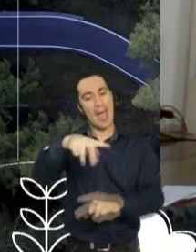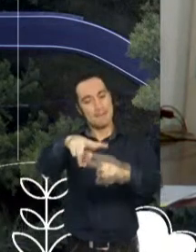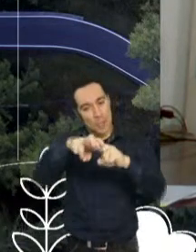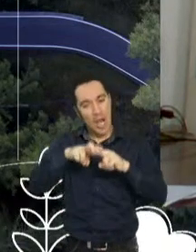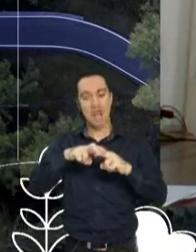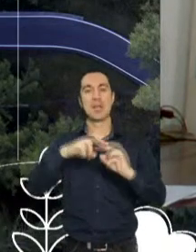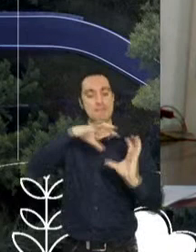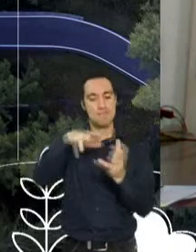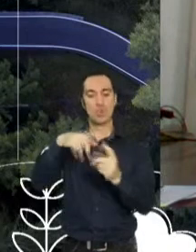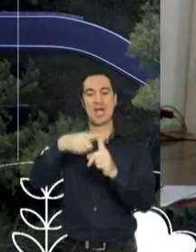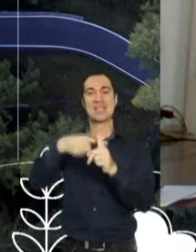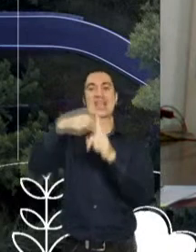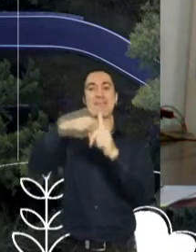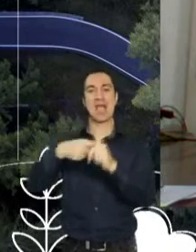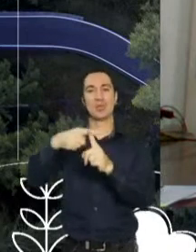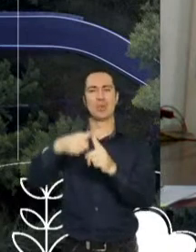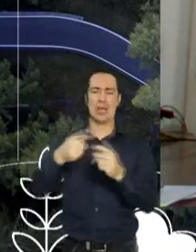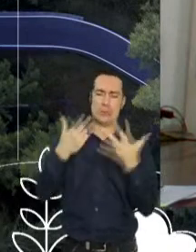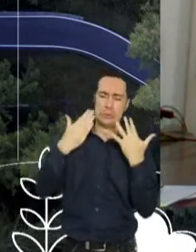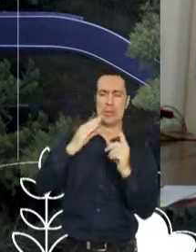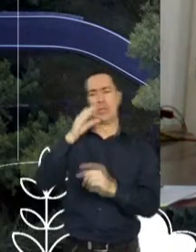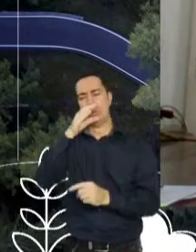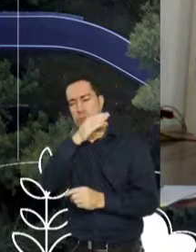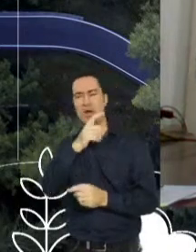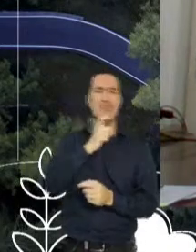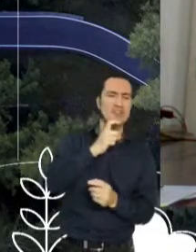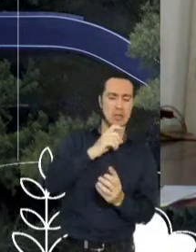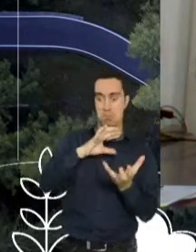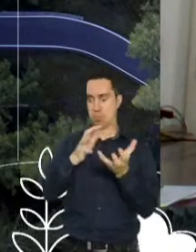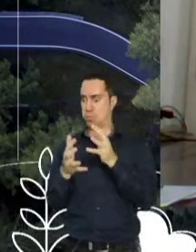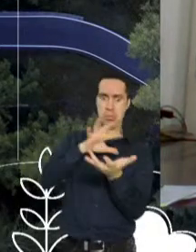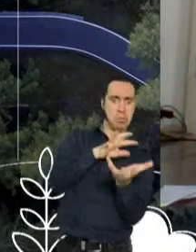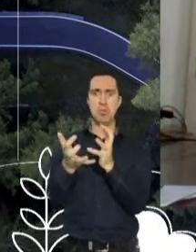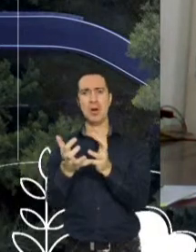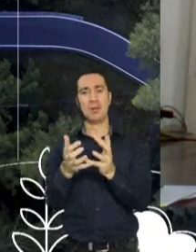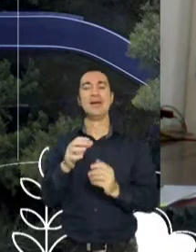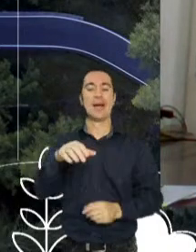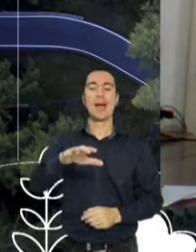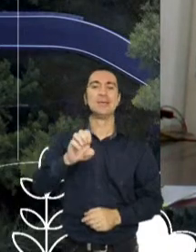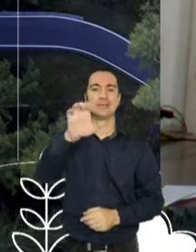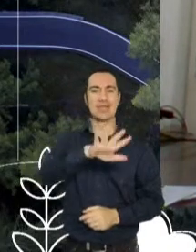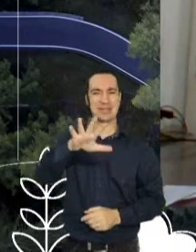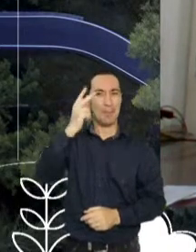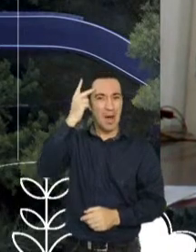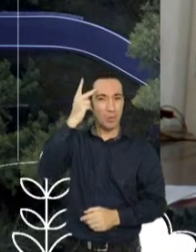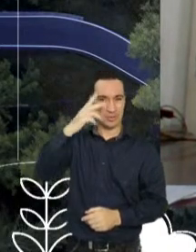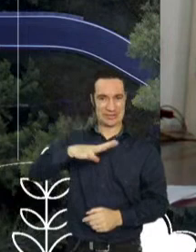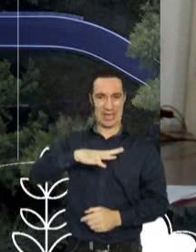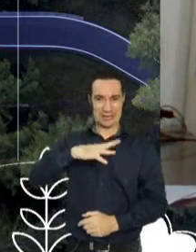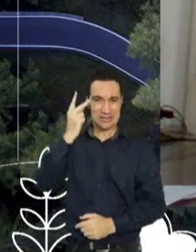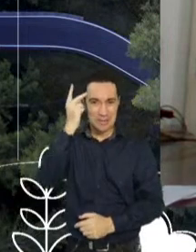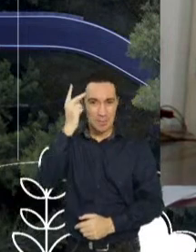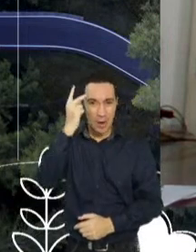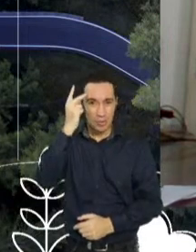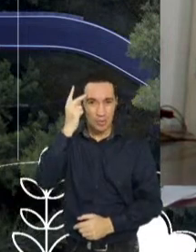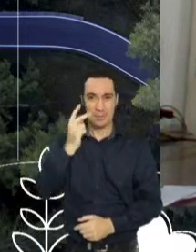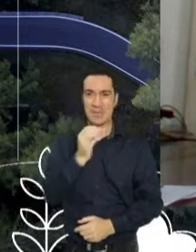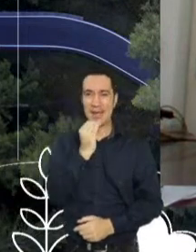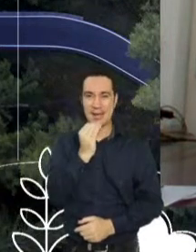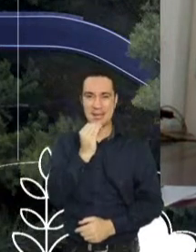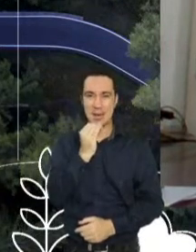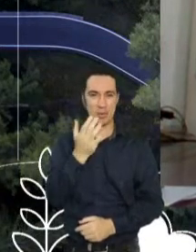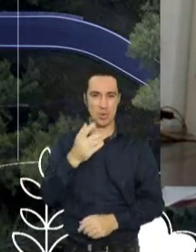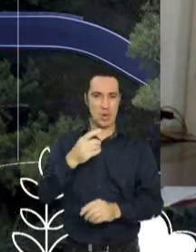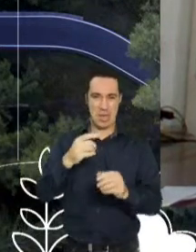de temperatura, a variações de temperatura. Por exemplo, na cidade de São Paulo, quando a gente tem